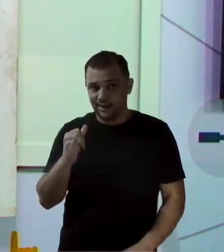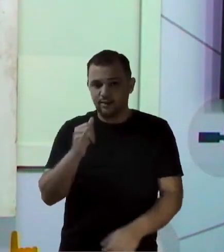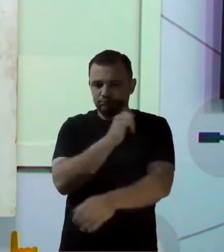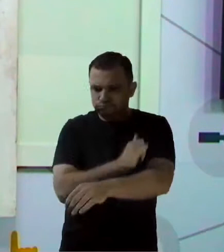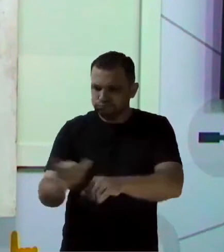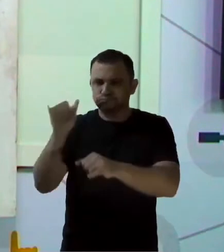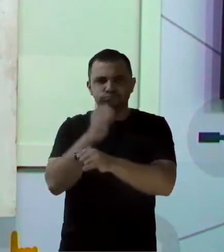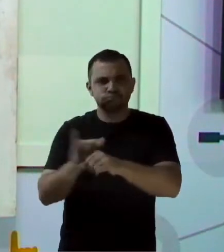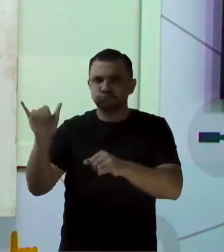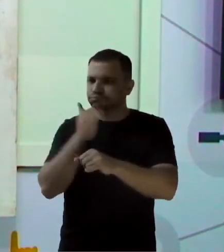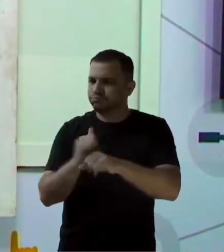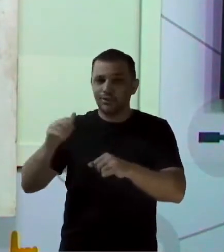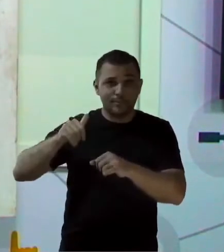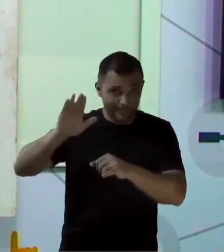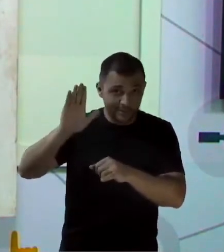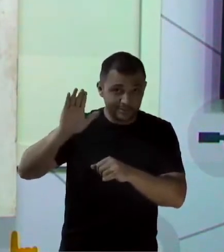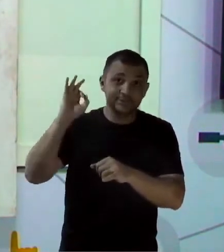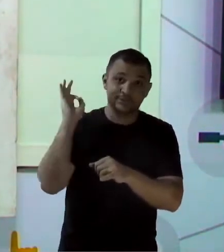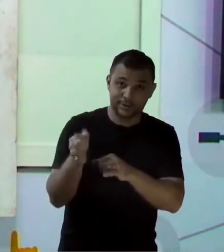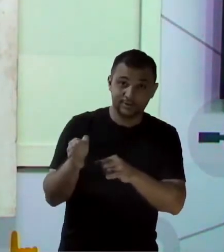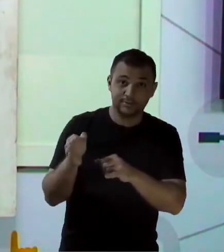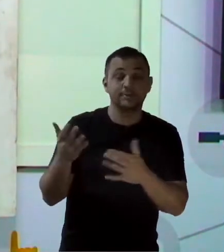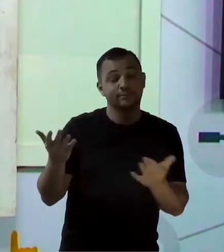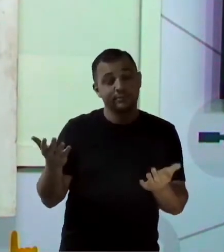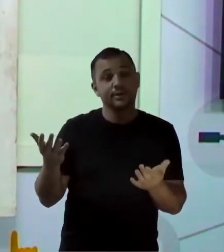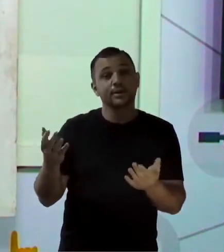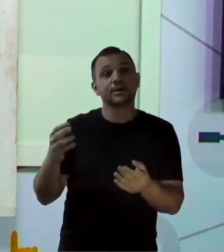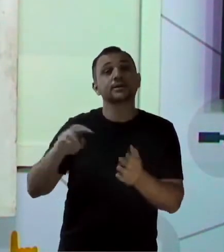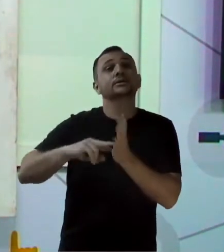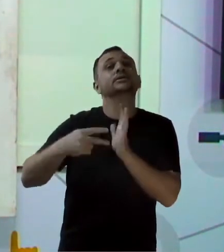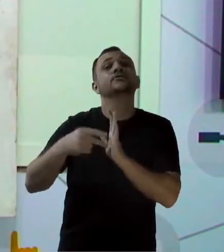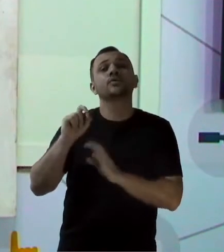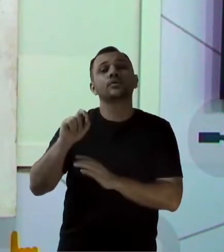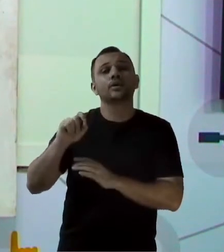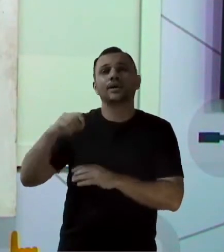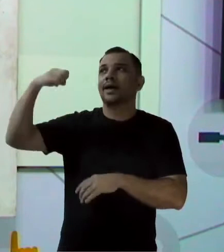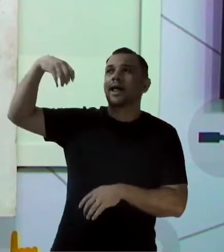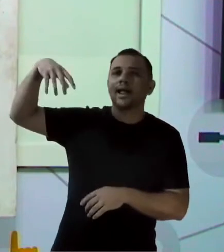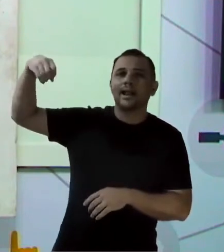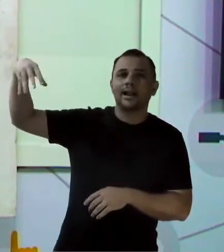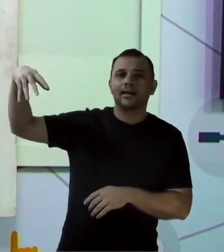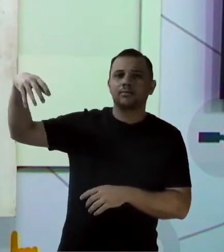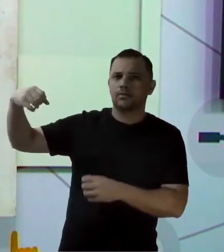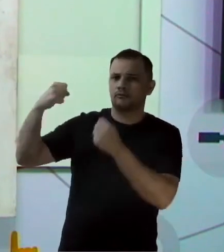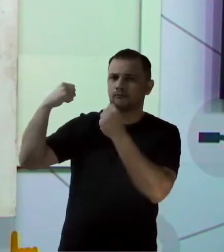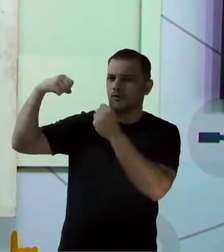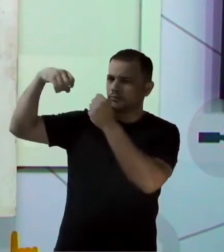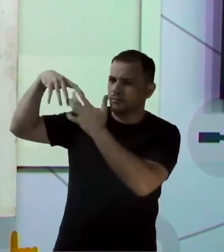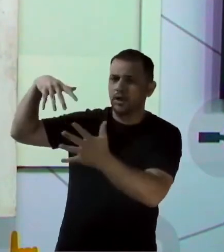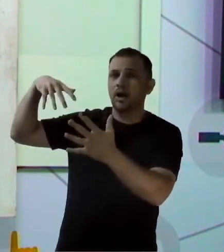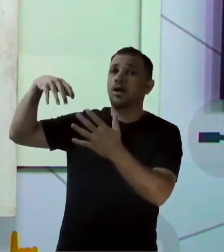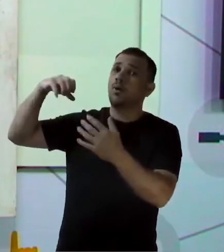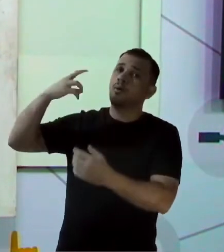mais carga elétrica passando, o brilho das minhas lâmpadas vai ser maior ou menor? Maior.